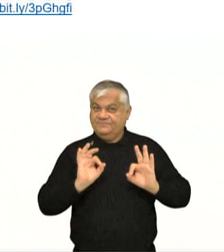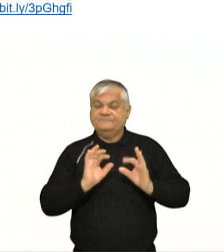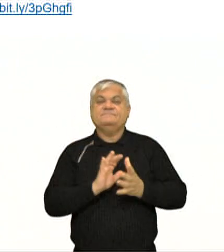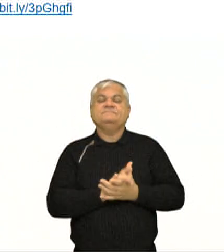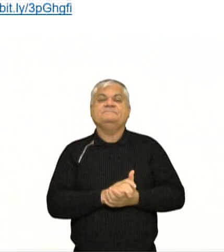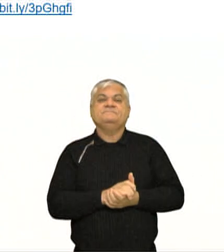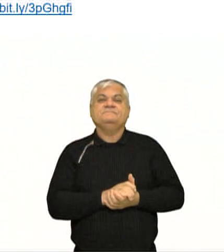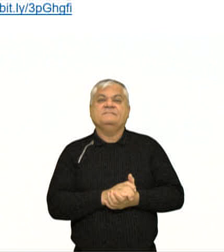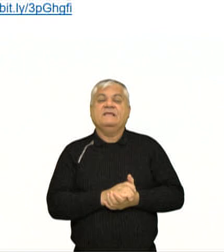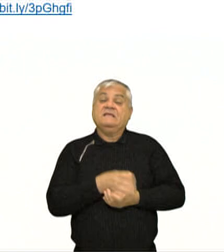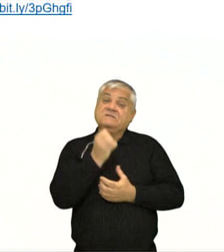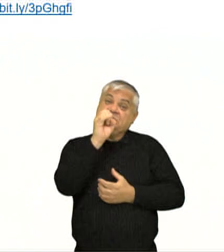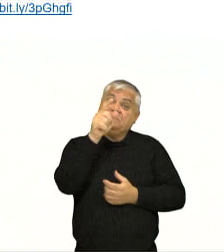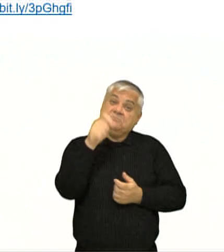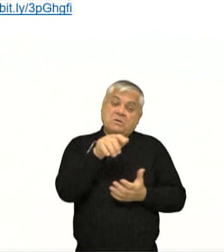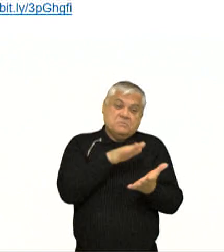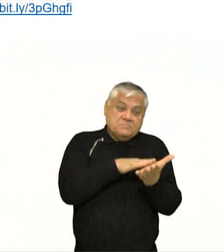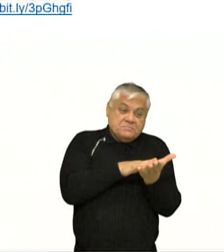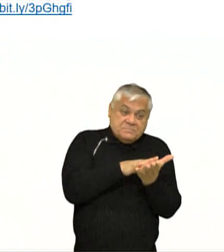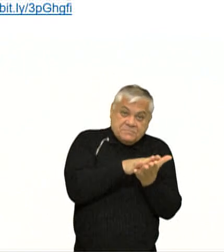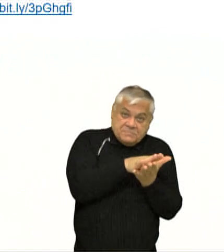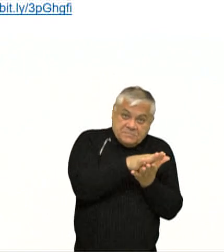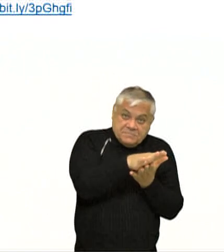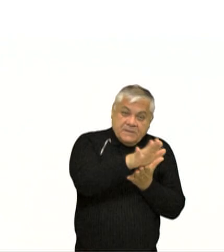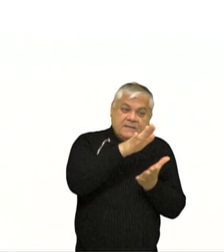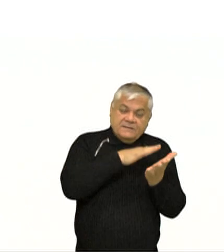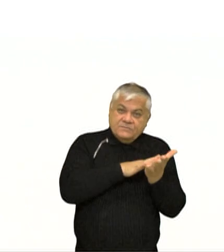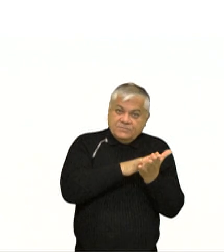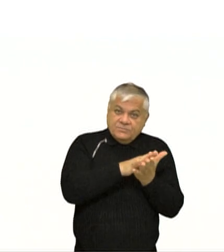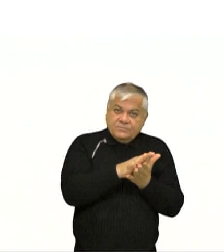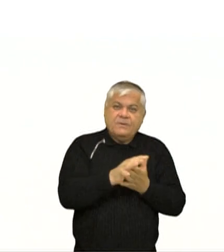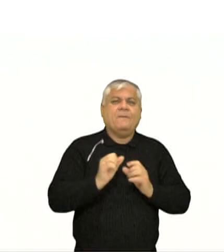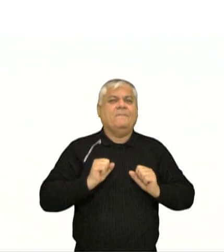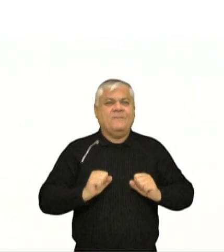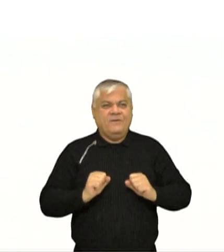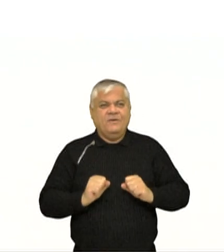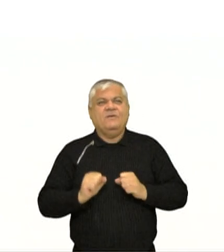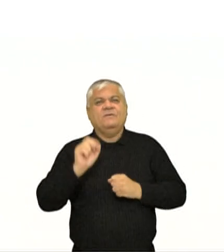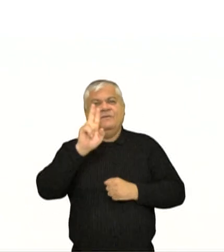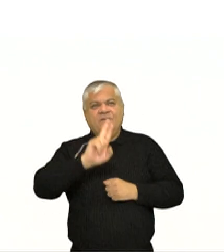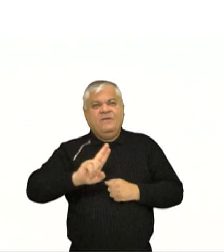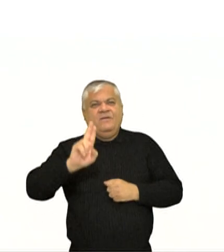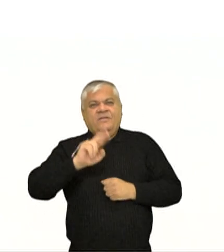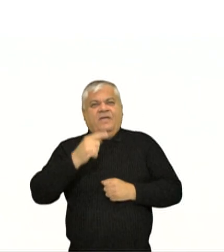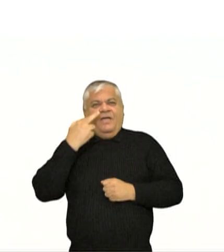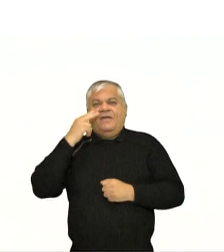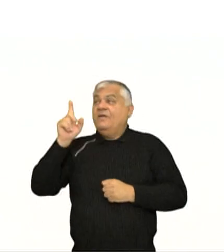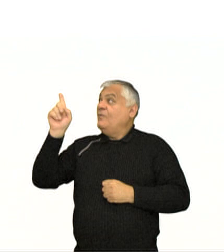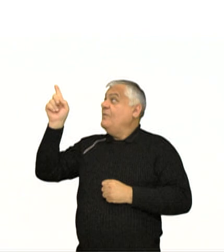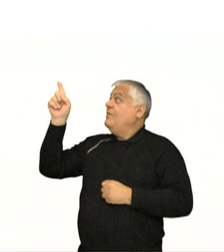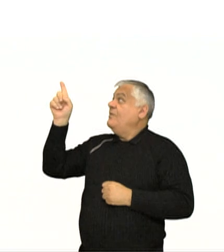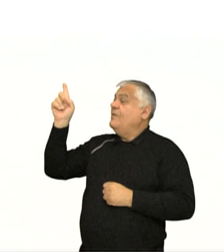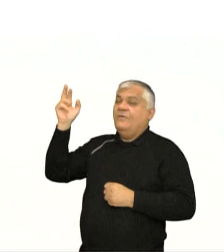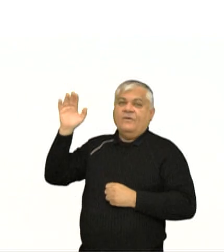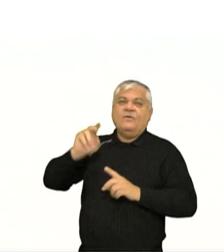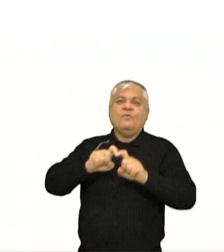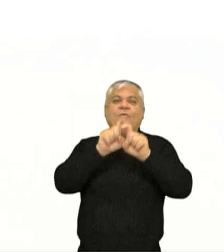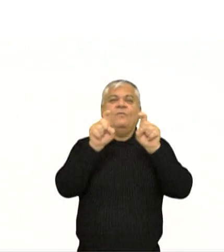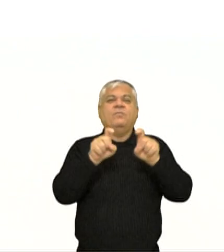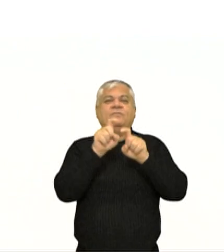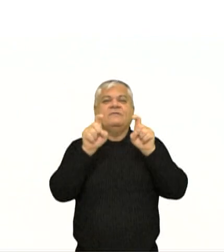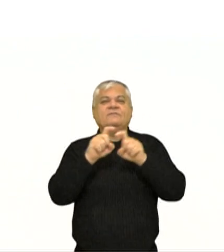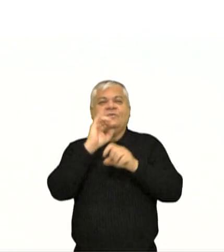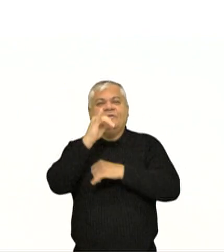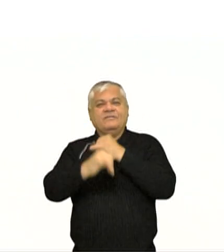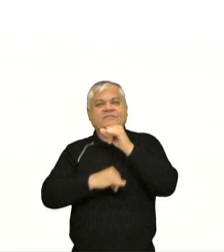talvez imprimir alguma coisa na impressora, você pode também usar uma imagem como essa aqui, ó, tá?